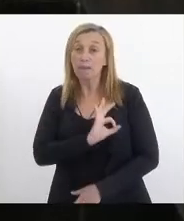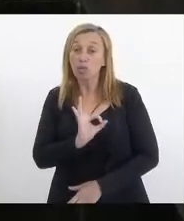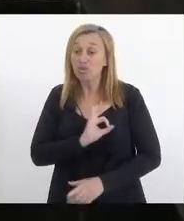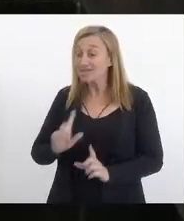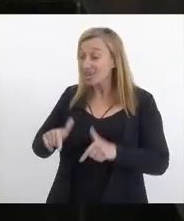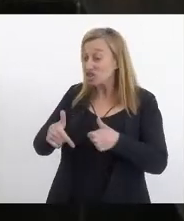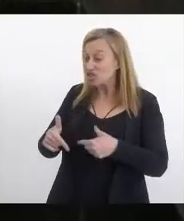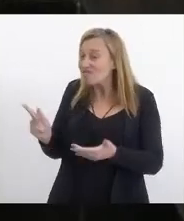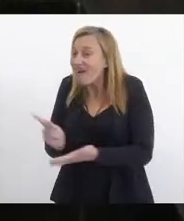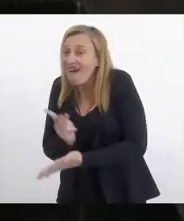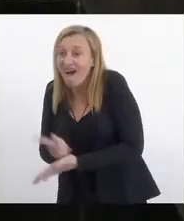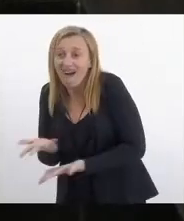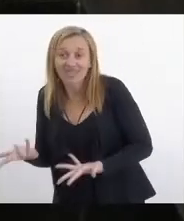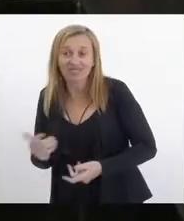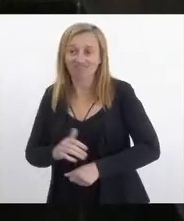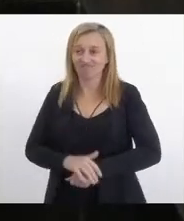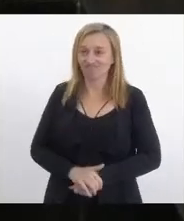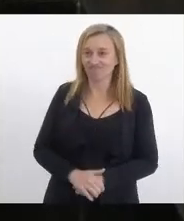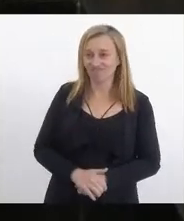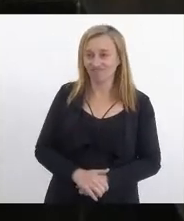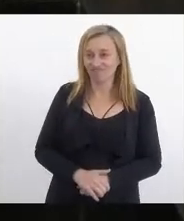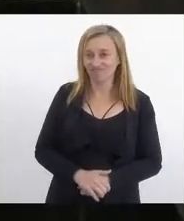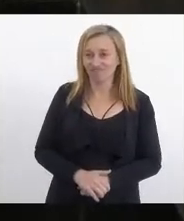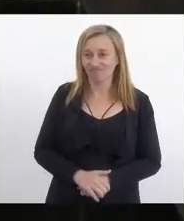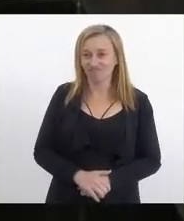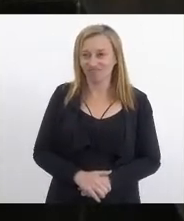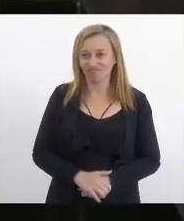atitudes absolutamente